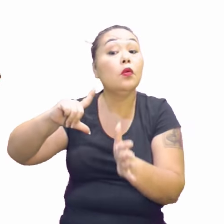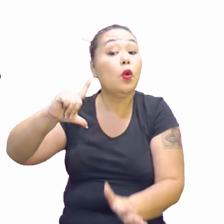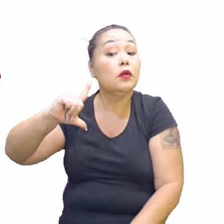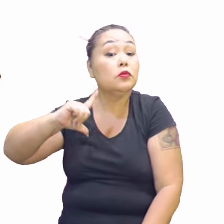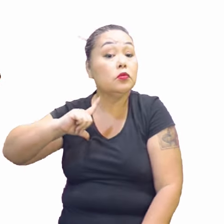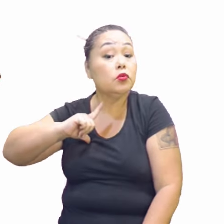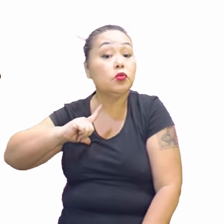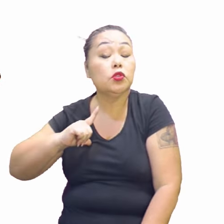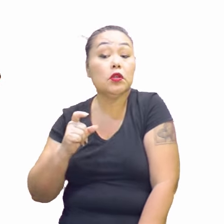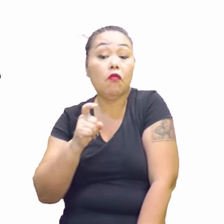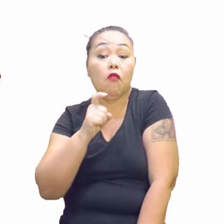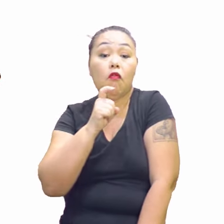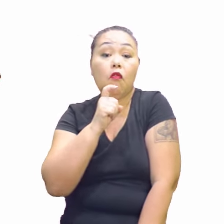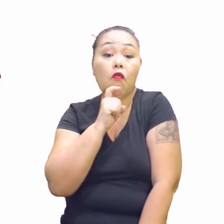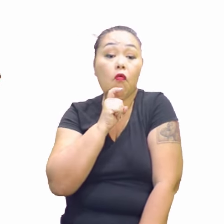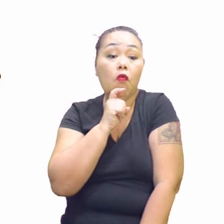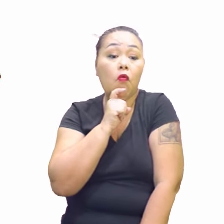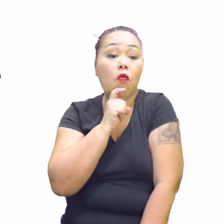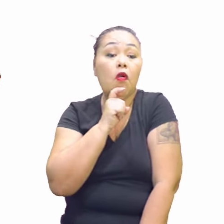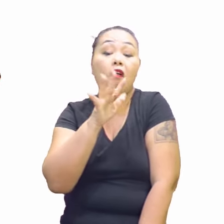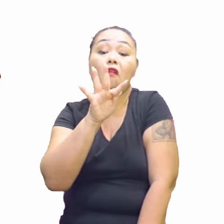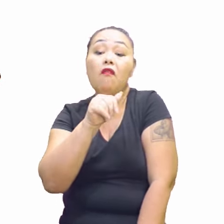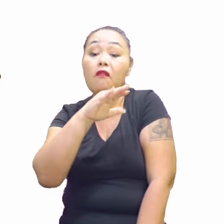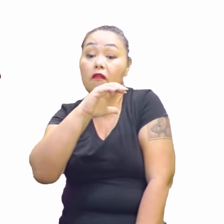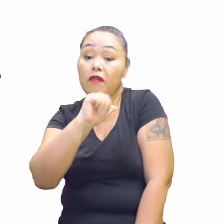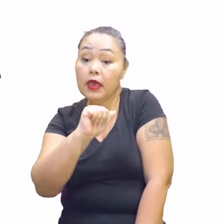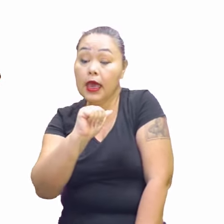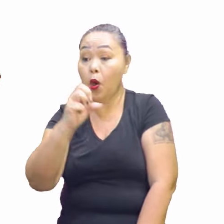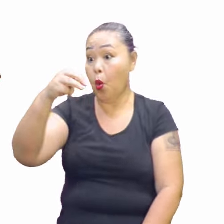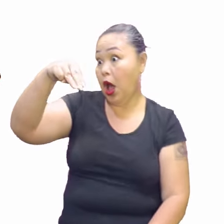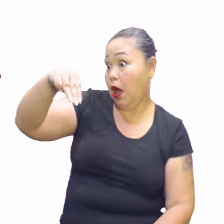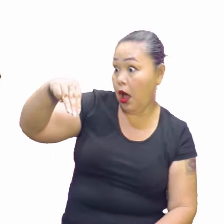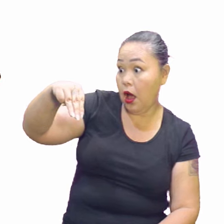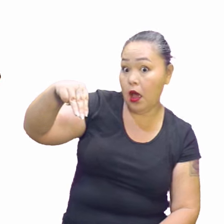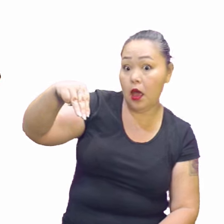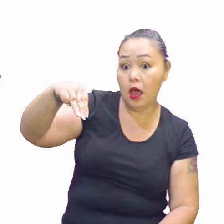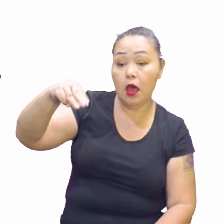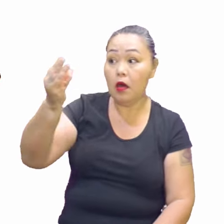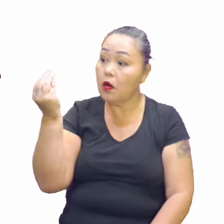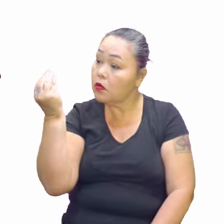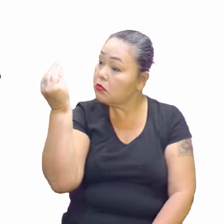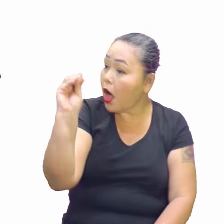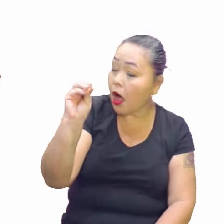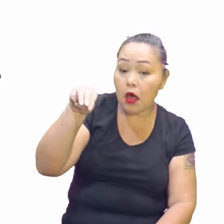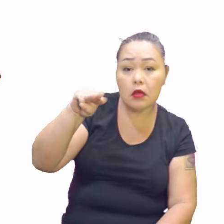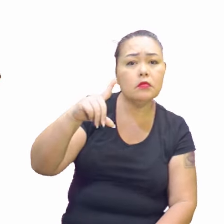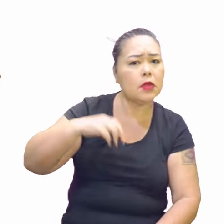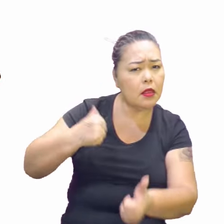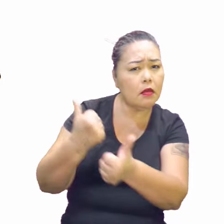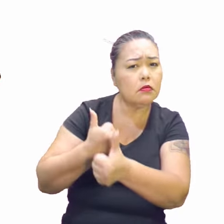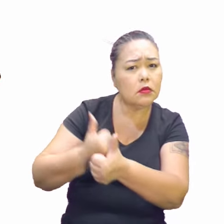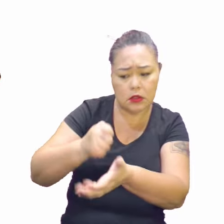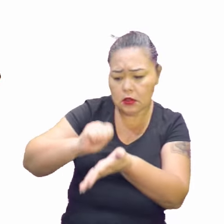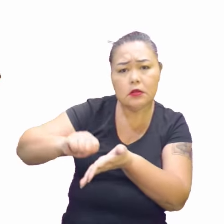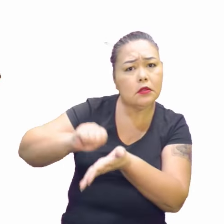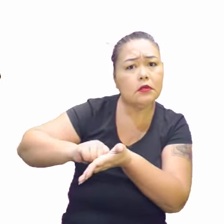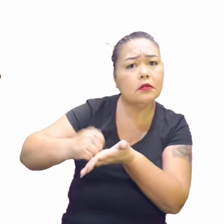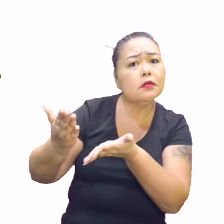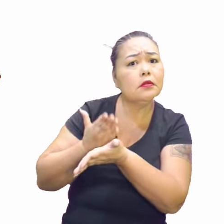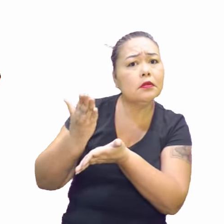o frio, fica ou ficam? Então façam tentem fazer aí no caderninho de vocês, qual